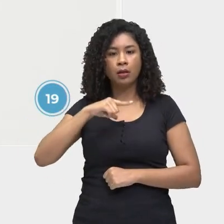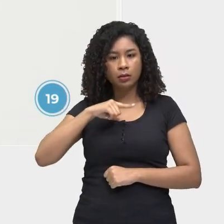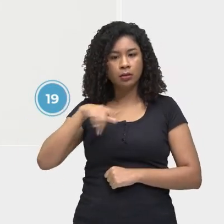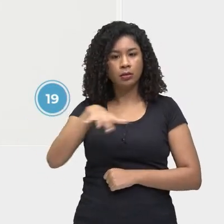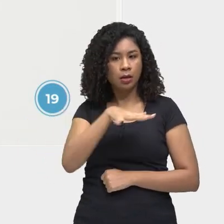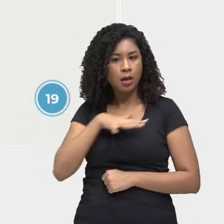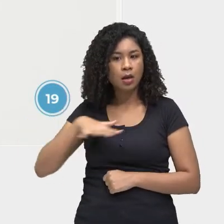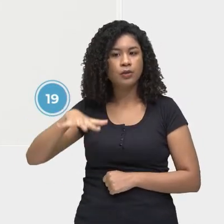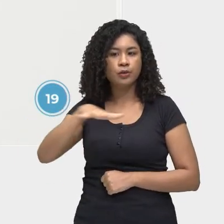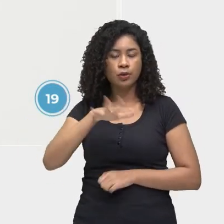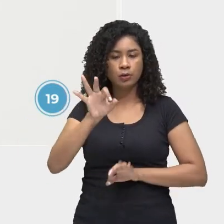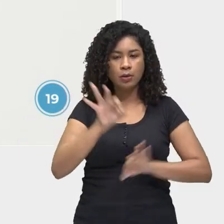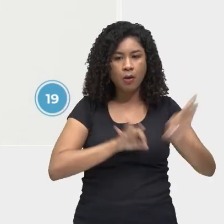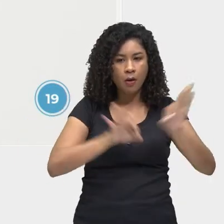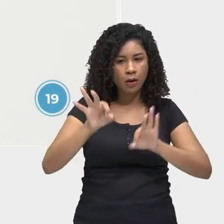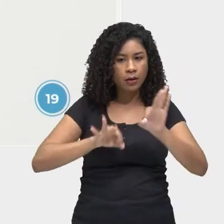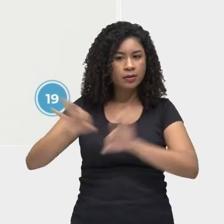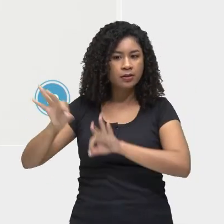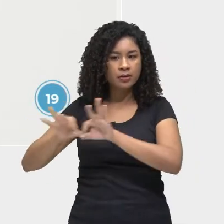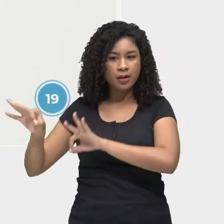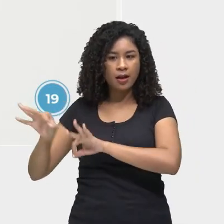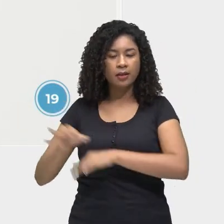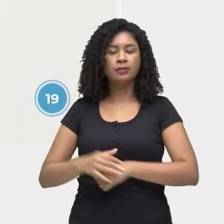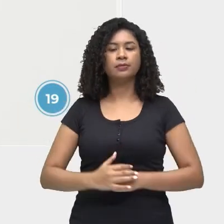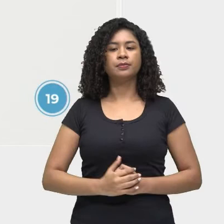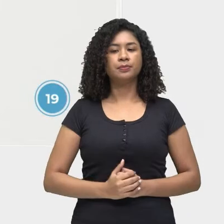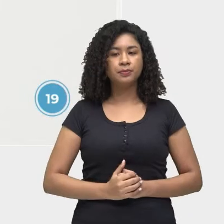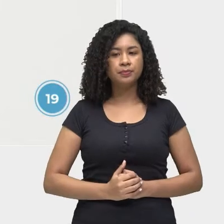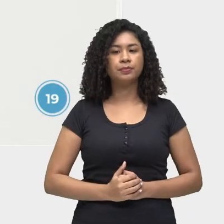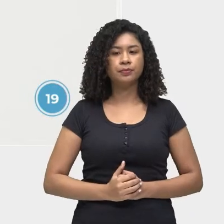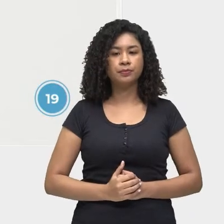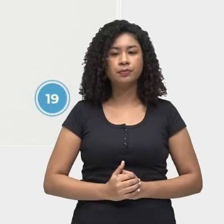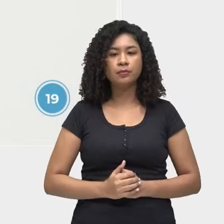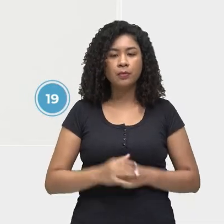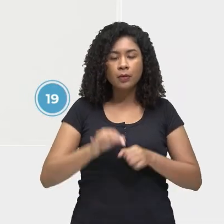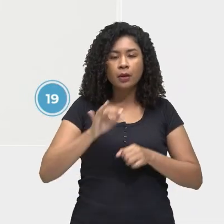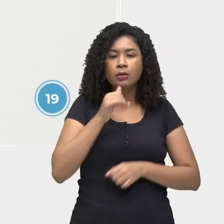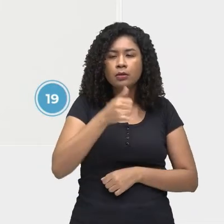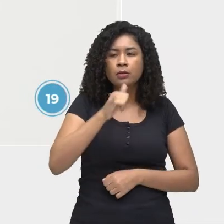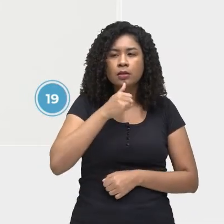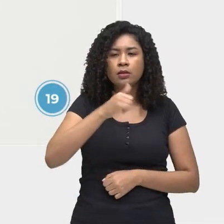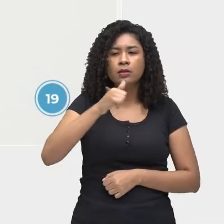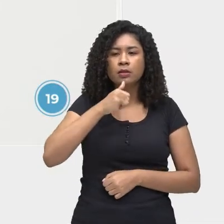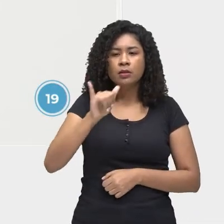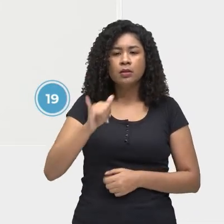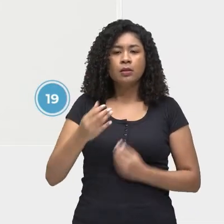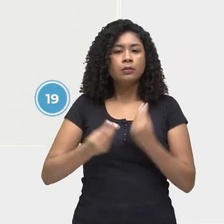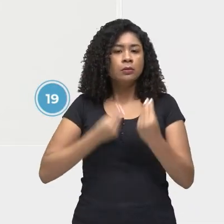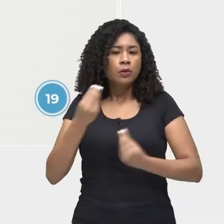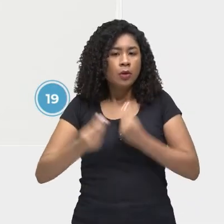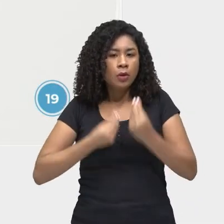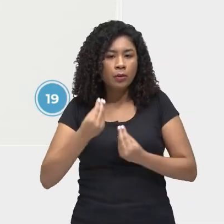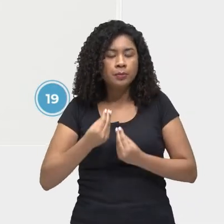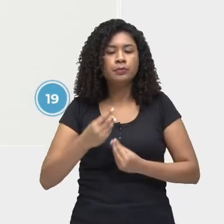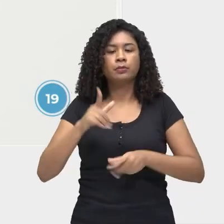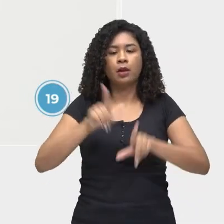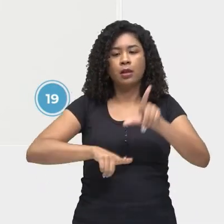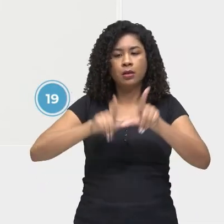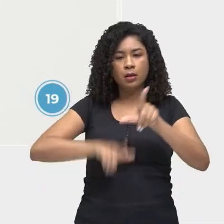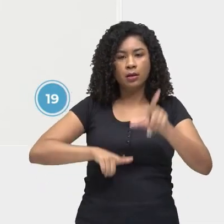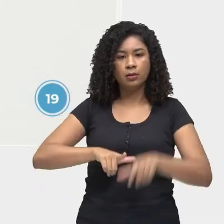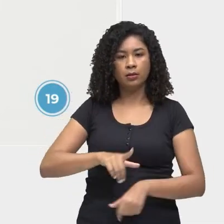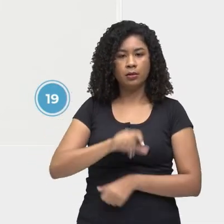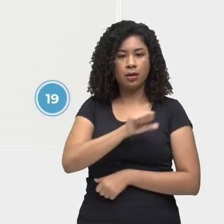que a gente chama de subníveis de energia. E esses subníveis de energia, eles estão representados pelas